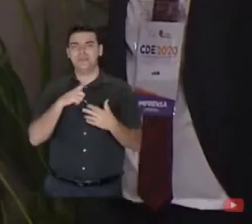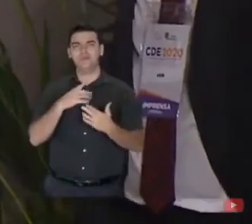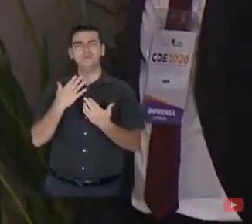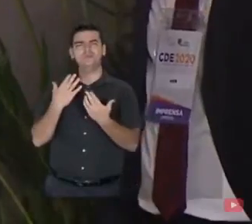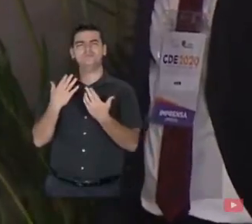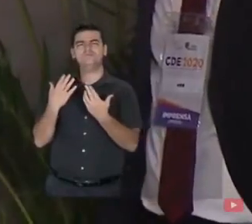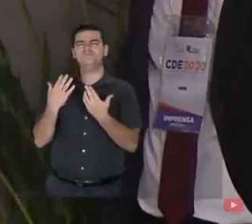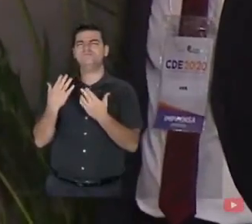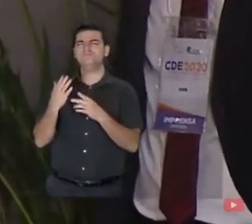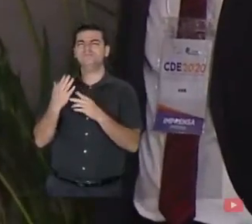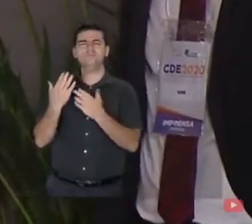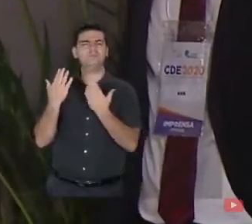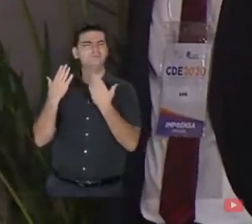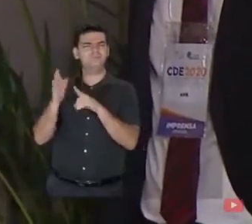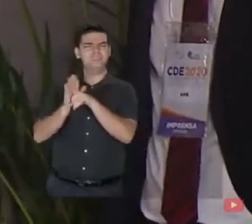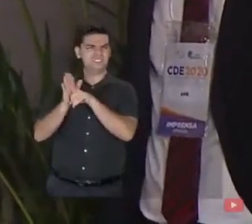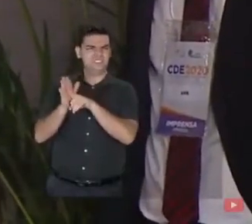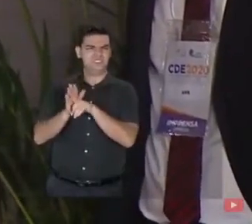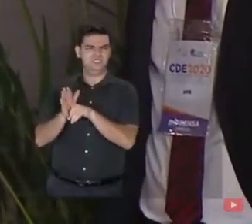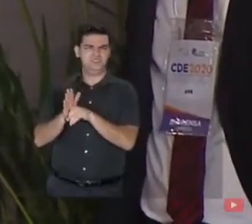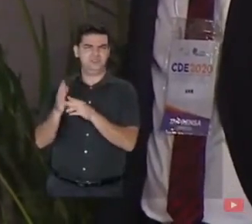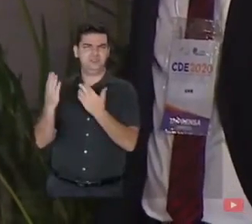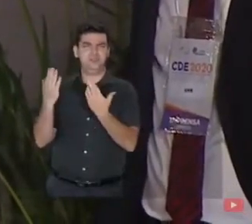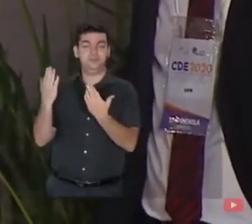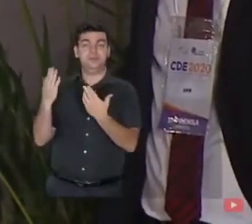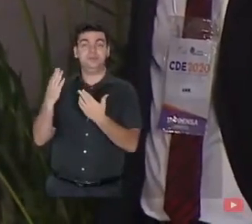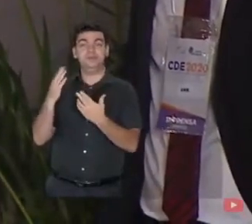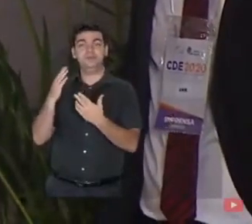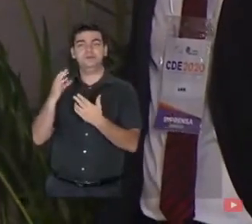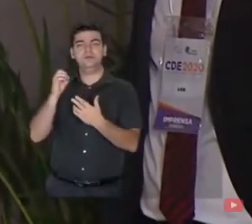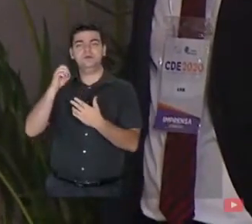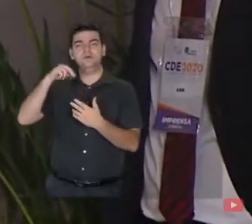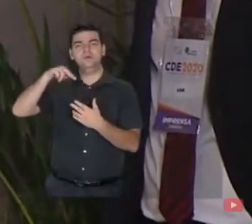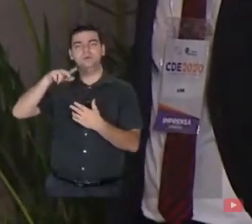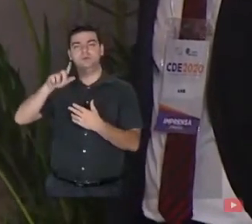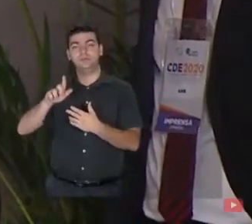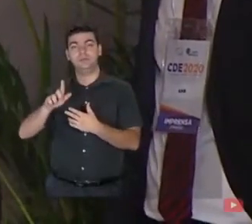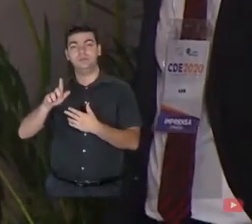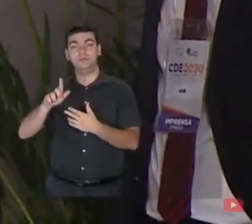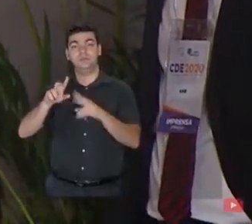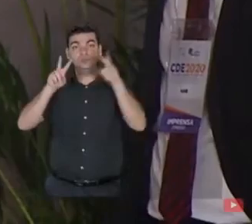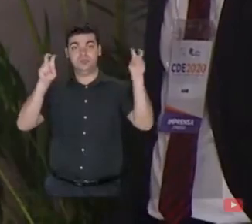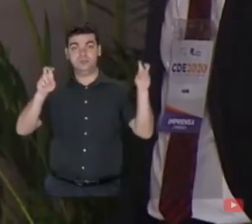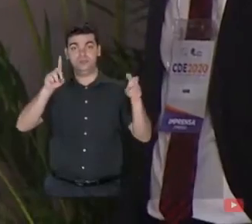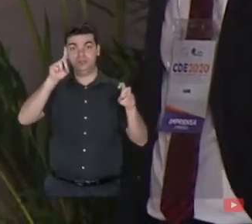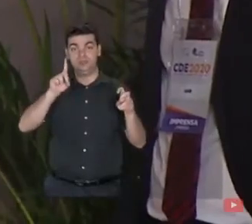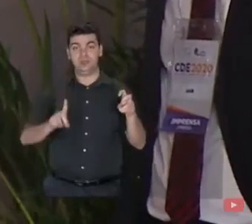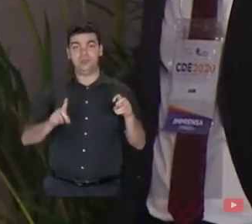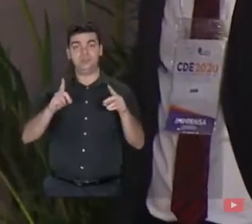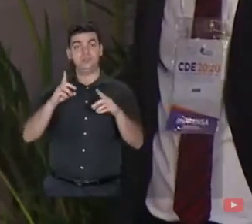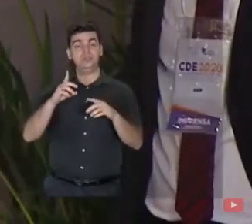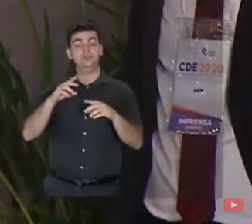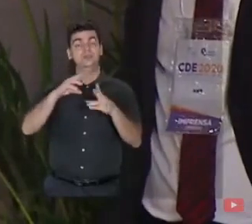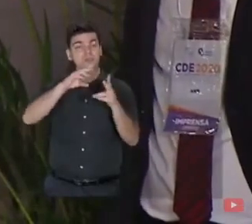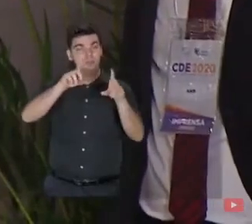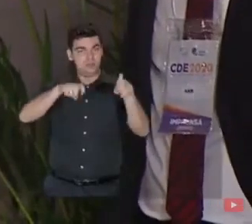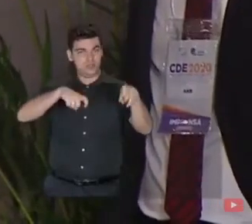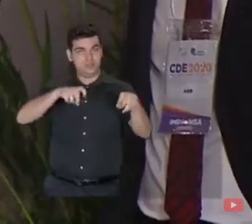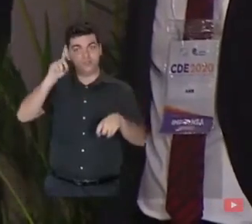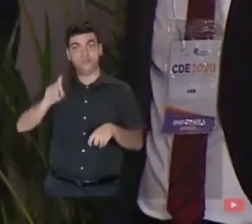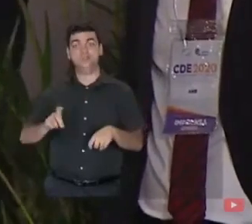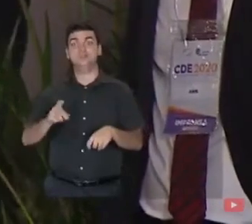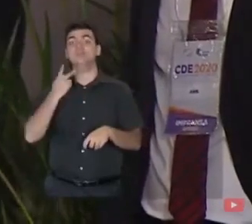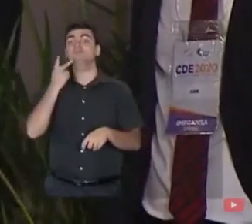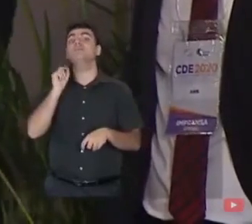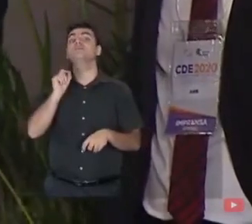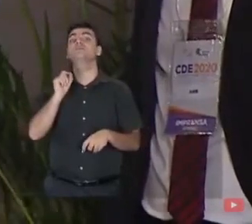um levantamento, por exemplo, da ONG Terra de Direitos e da Justiça Global, apontou